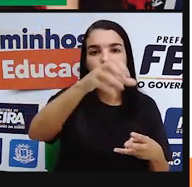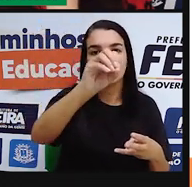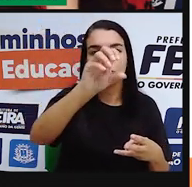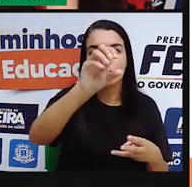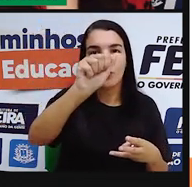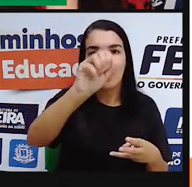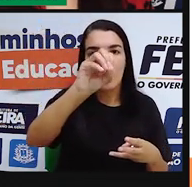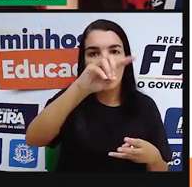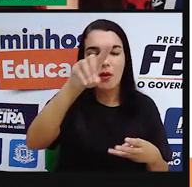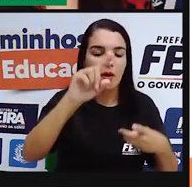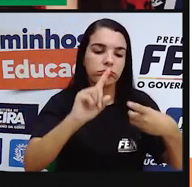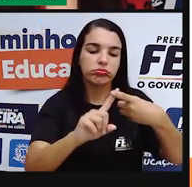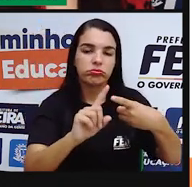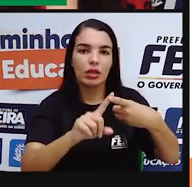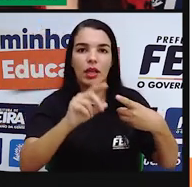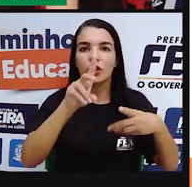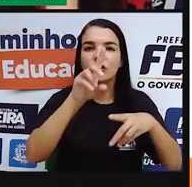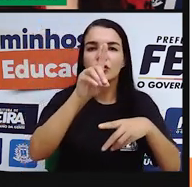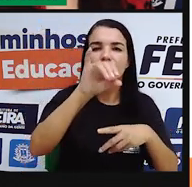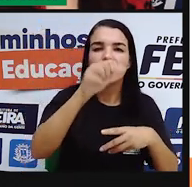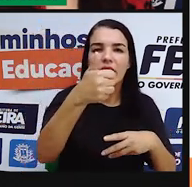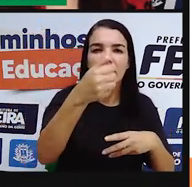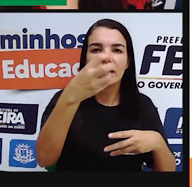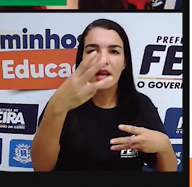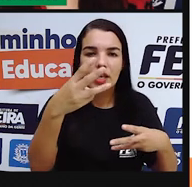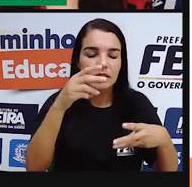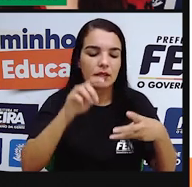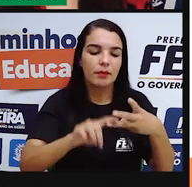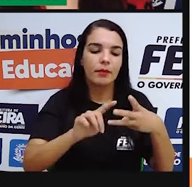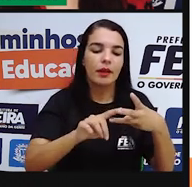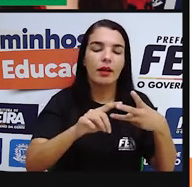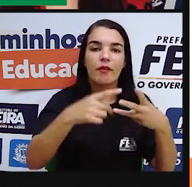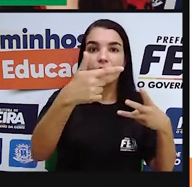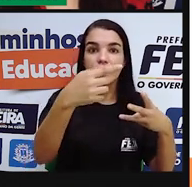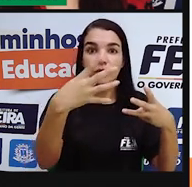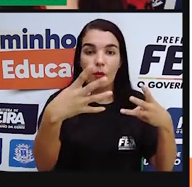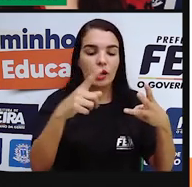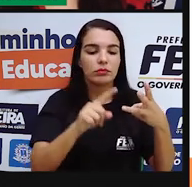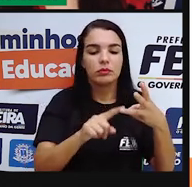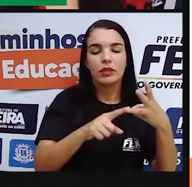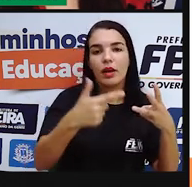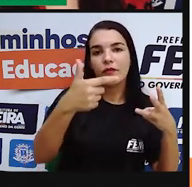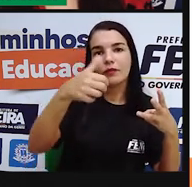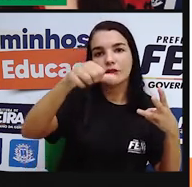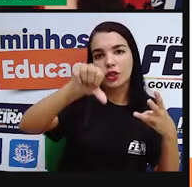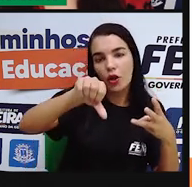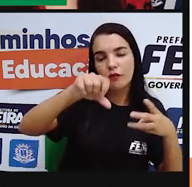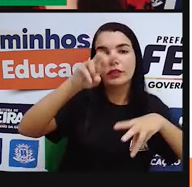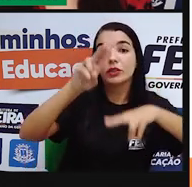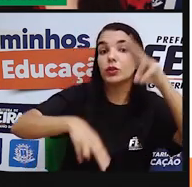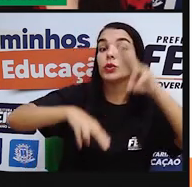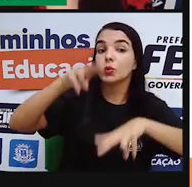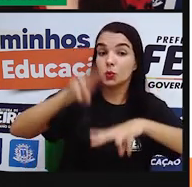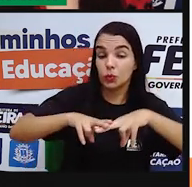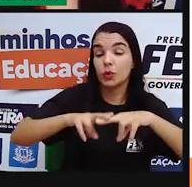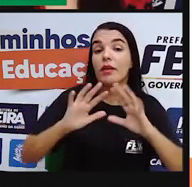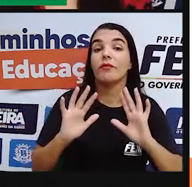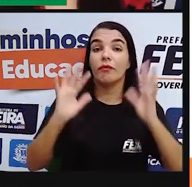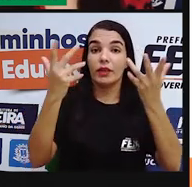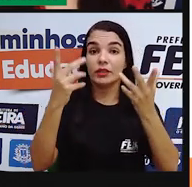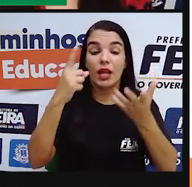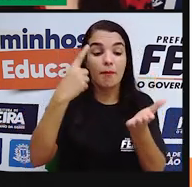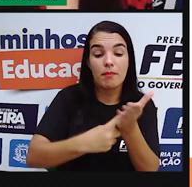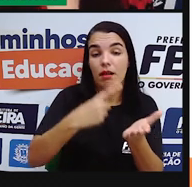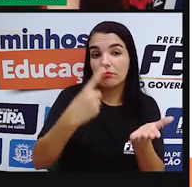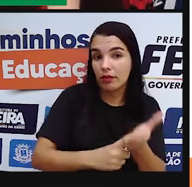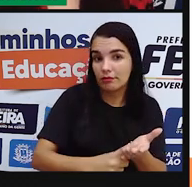13 de junho, São João, 24 de junho e São Pedro, 29 de junho. Os três santos que se